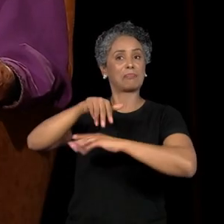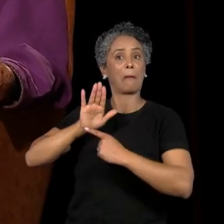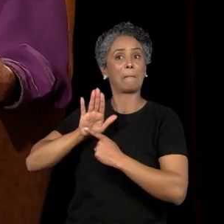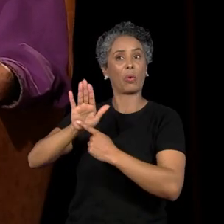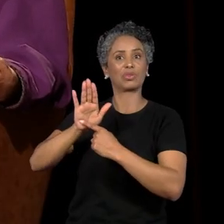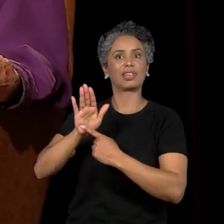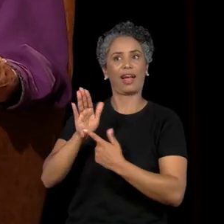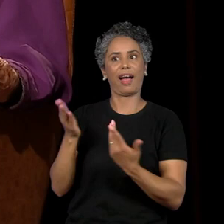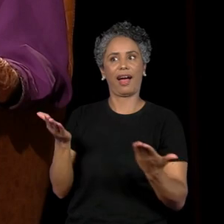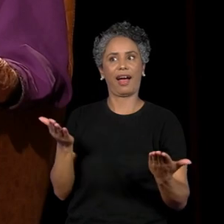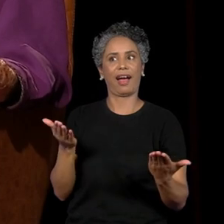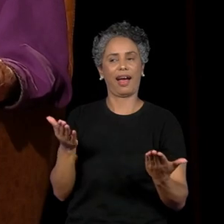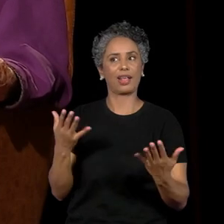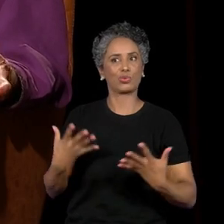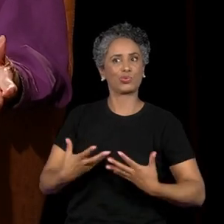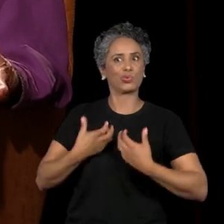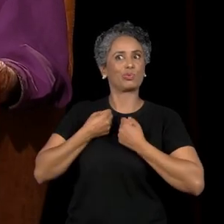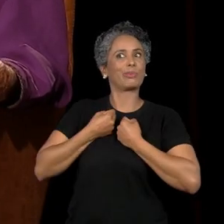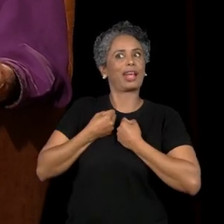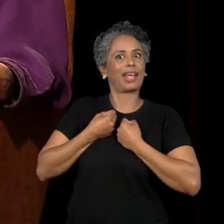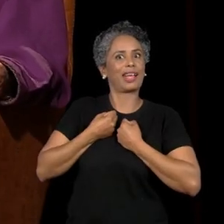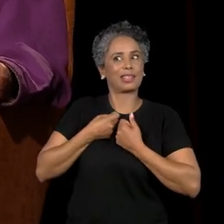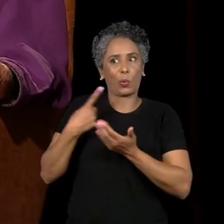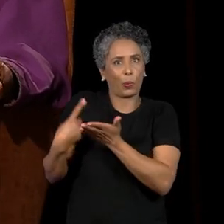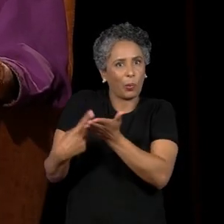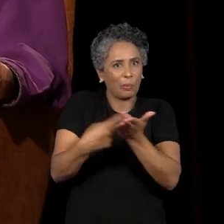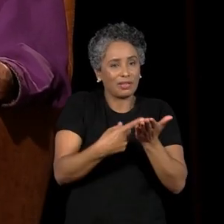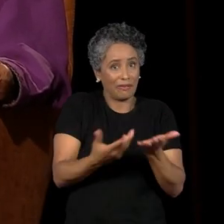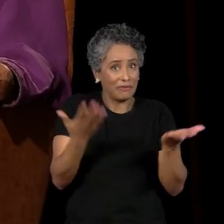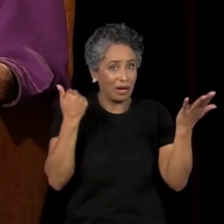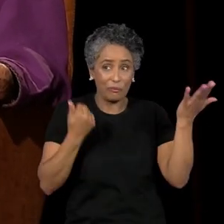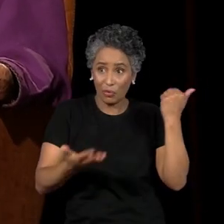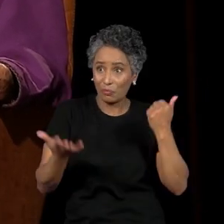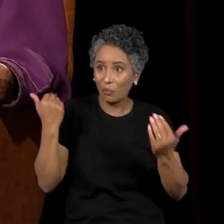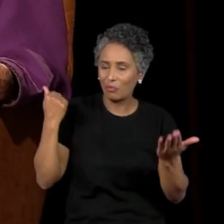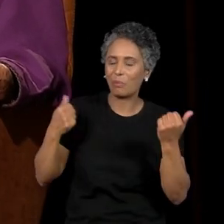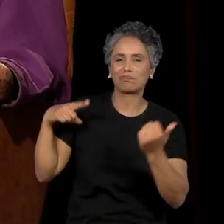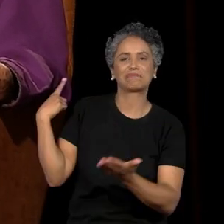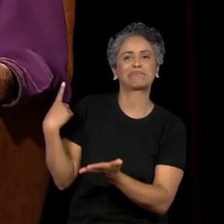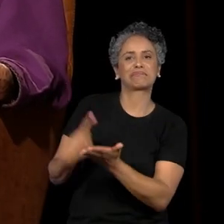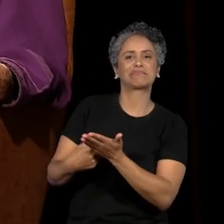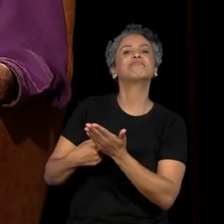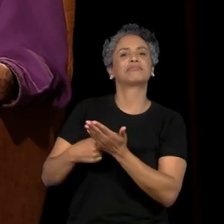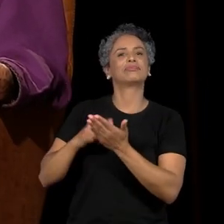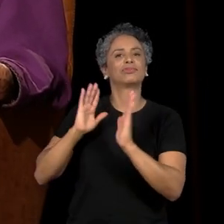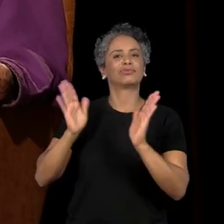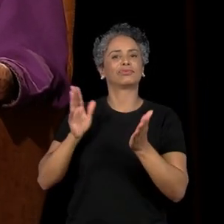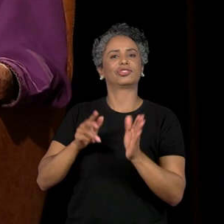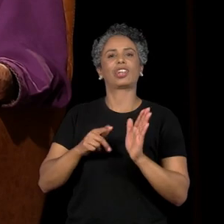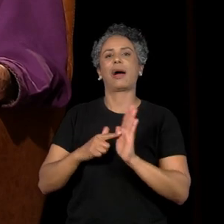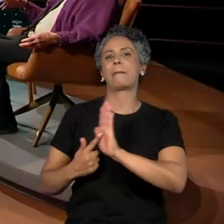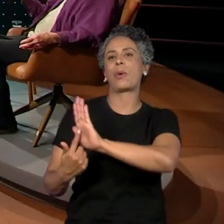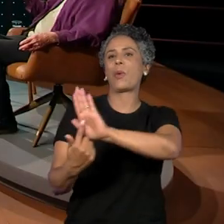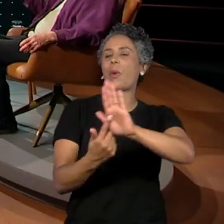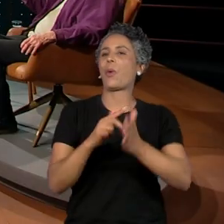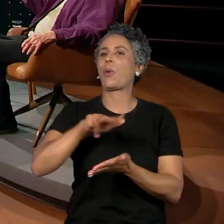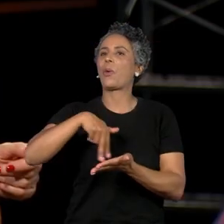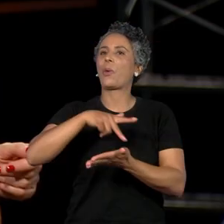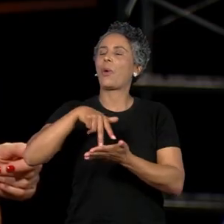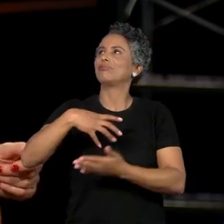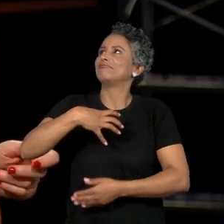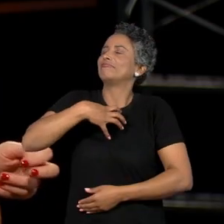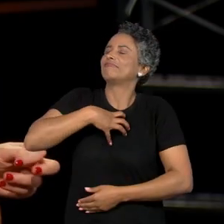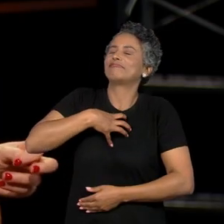Vamos, né? Quer dizer, nunca tinha feito coreografia, mas assim, vamos. E eu me